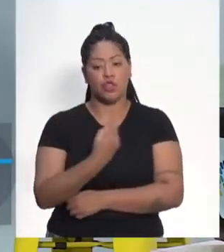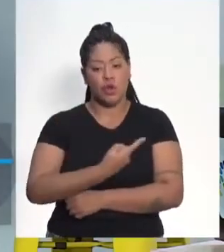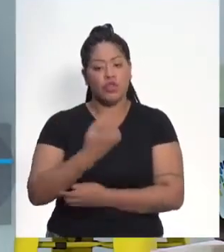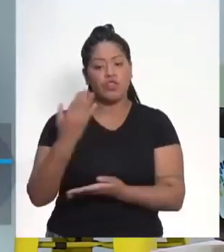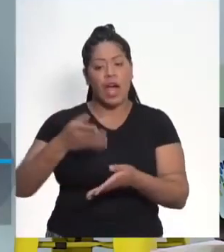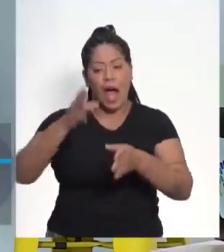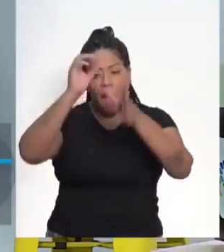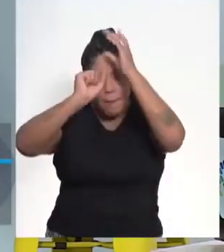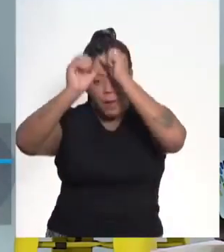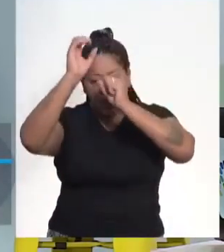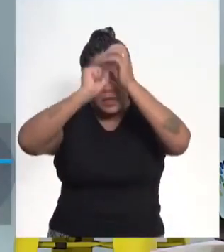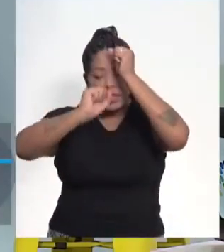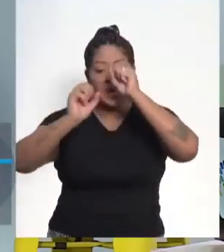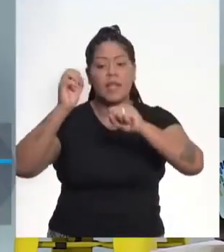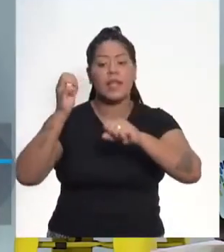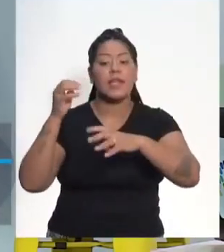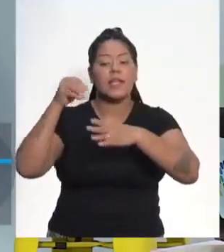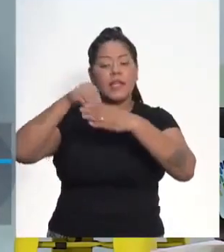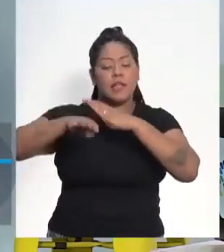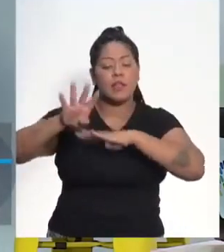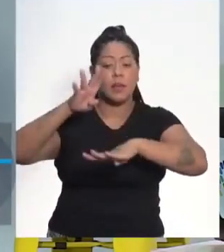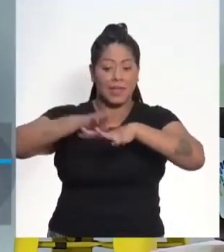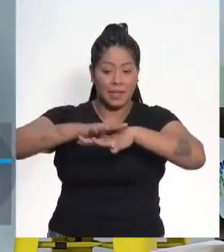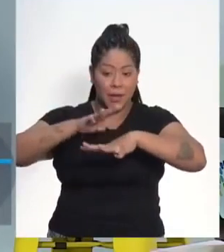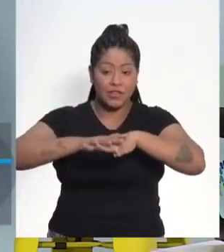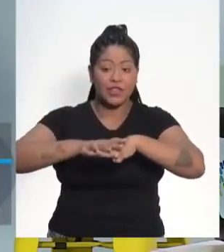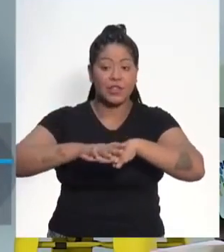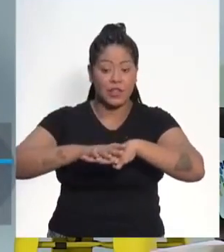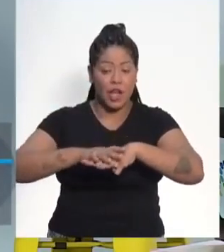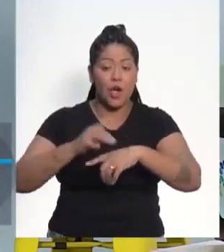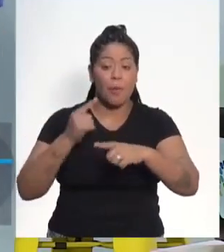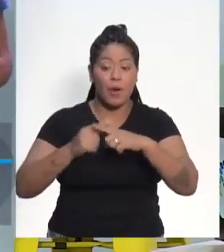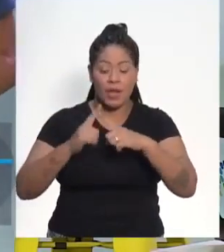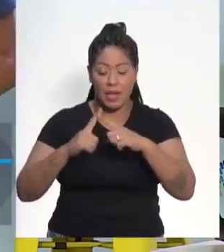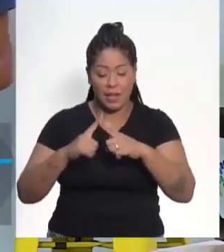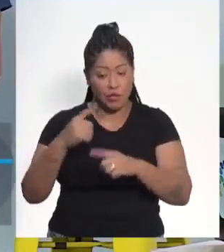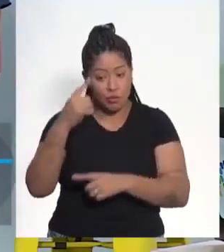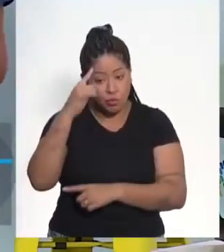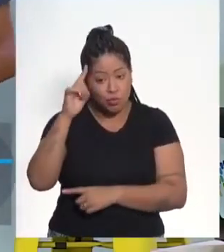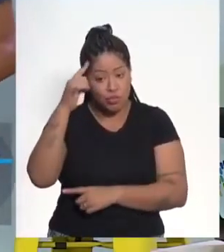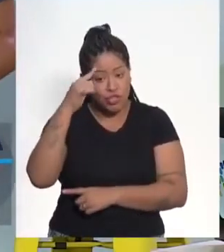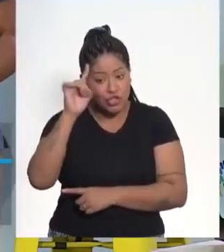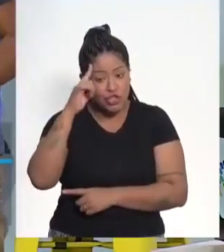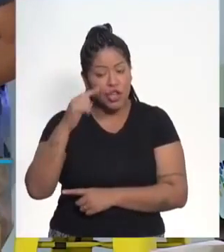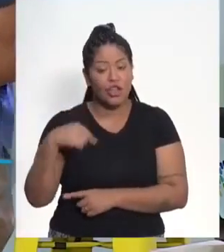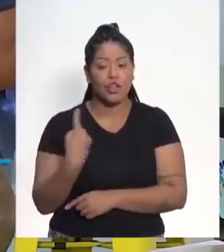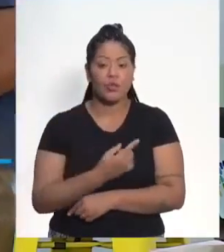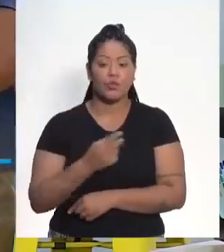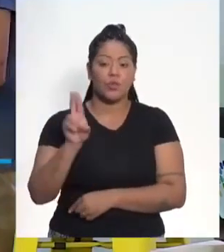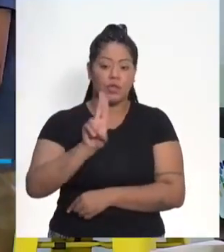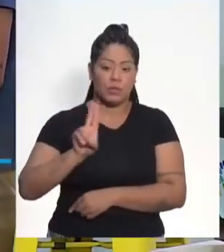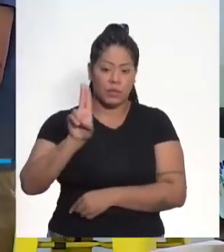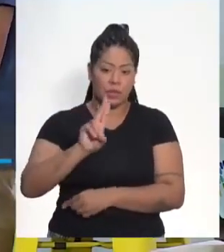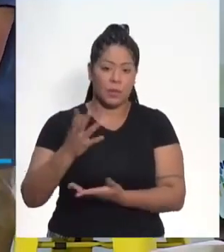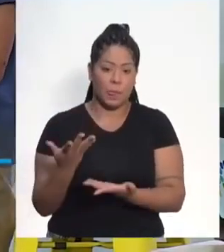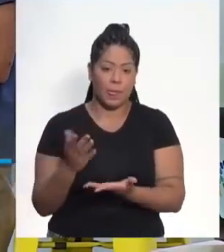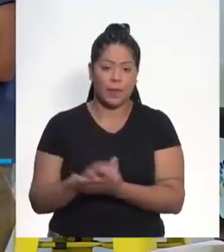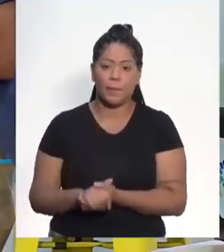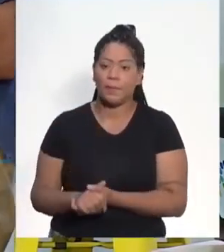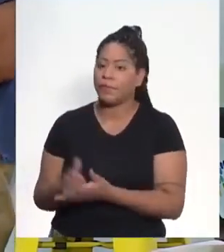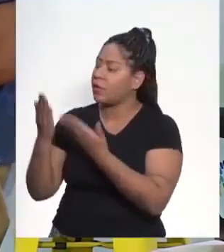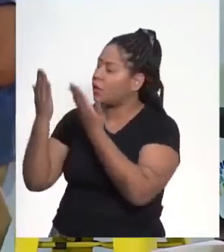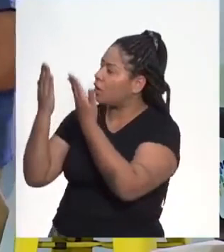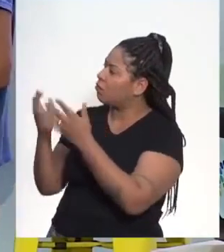dessas coisas, né, matemáticas tão importantes para o nosso cotidiano e para o nosso futuro também. Beleza? Tá? Tranquilo. Então vamos lá. De